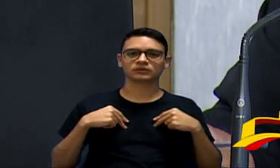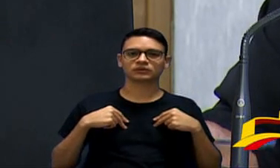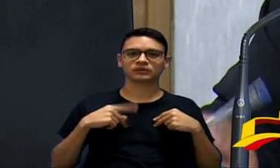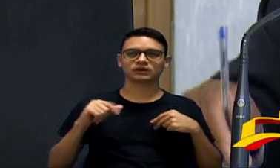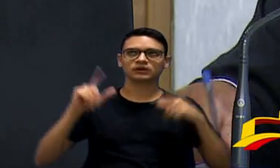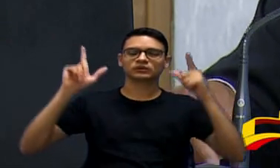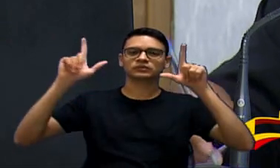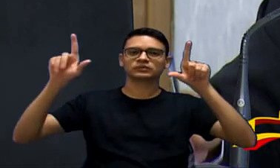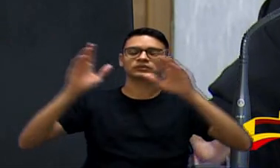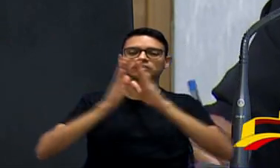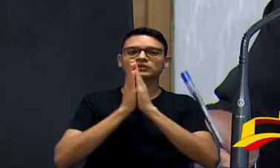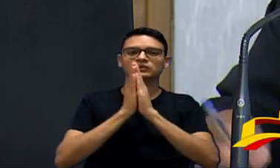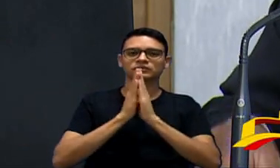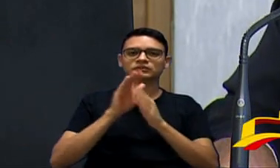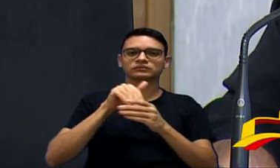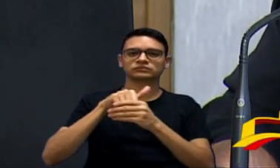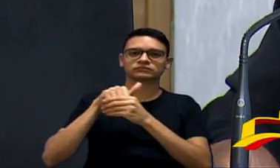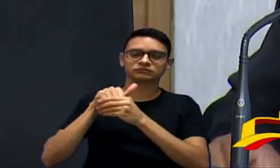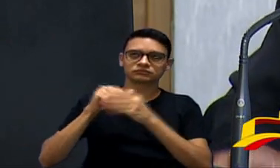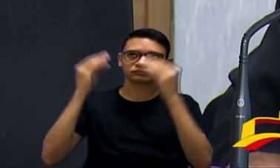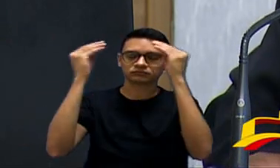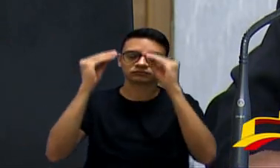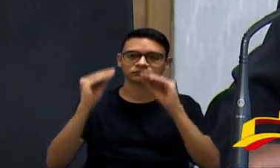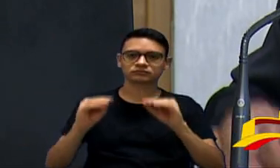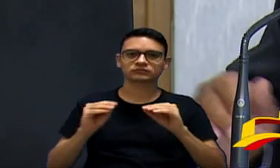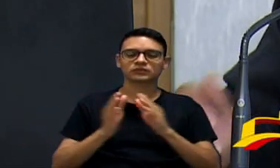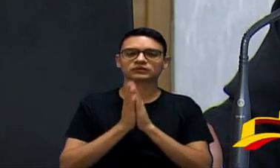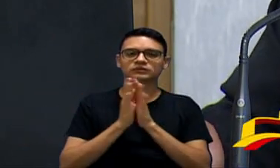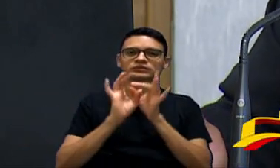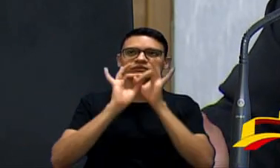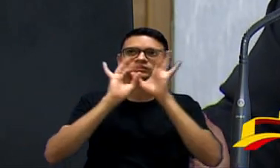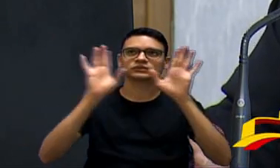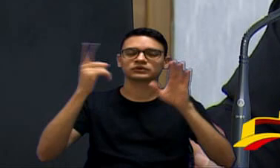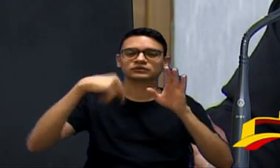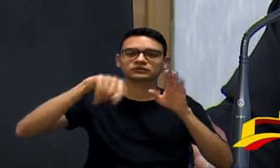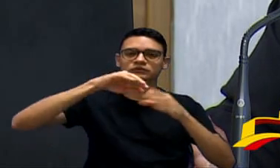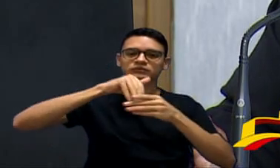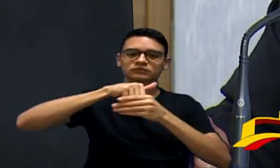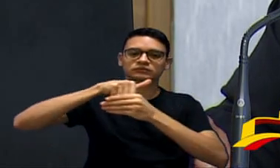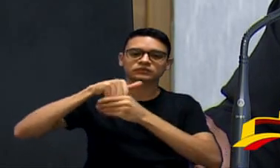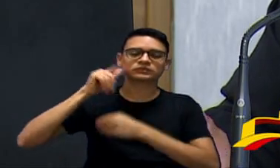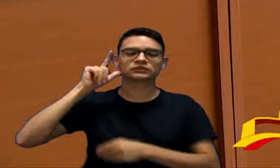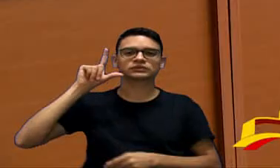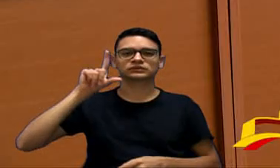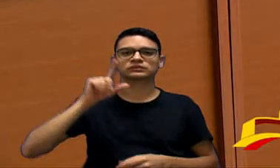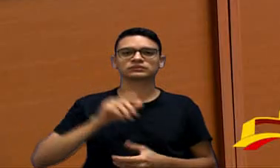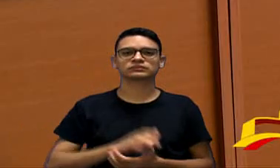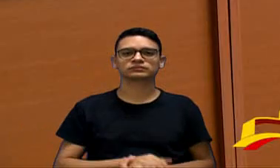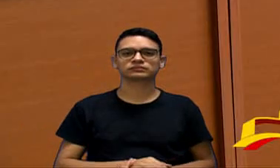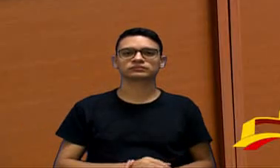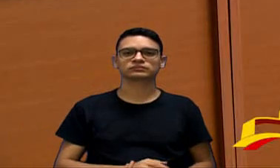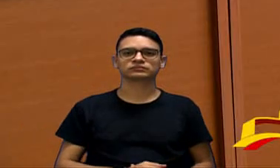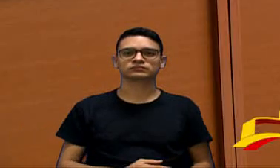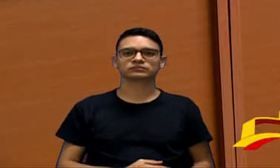é no painel, senhores vereadores. Podia abrir o painel para nós fazer a votação.